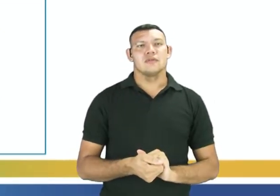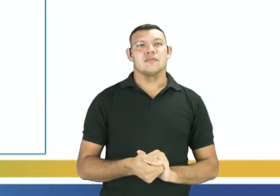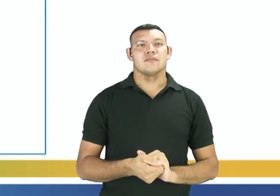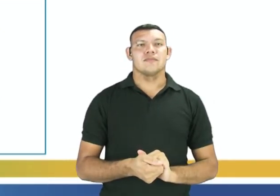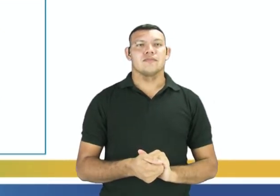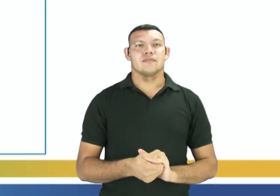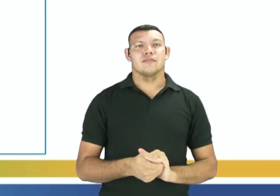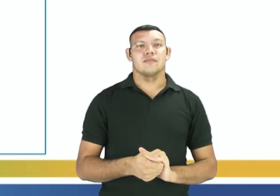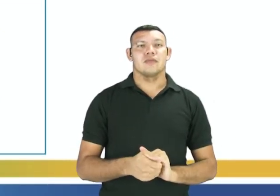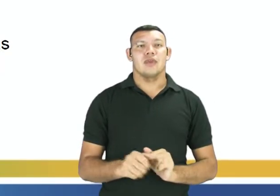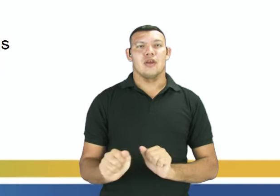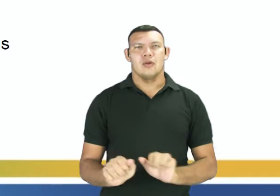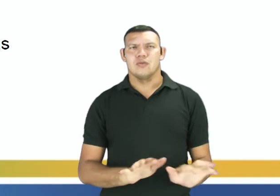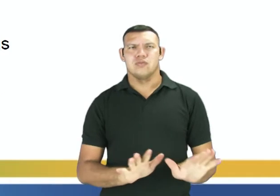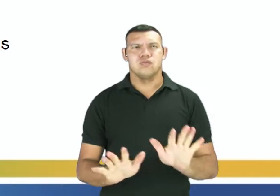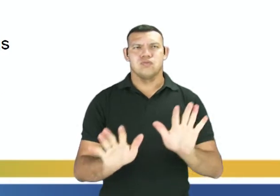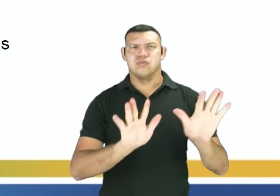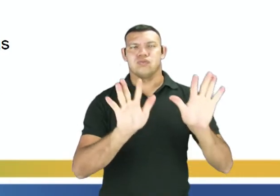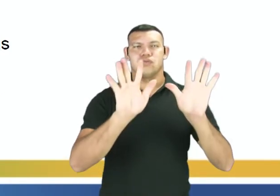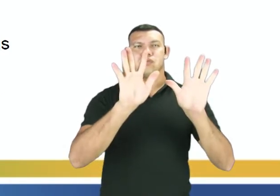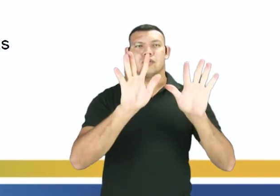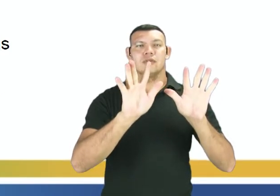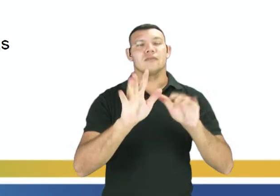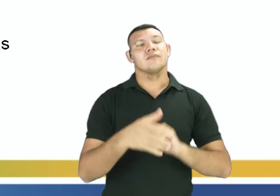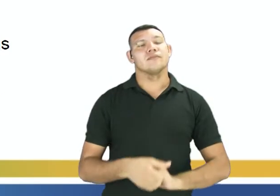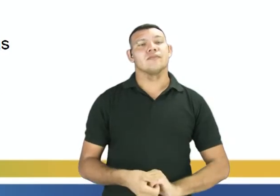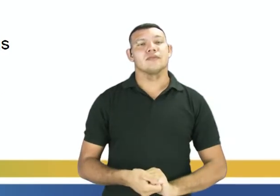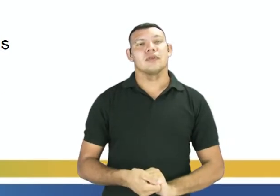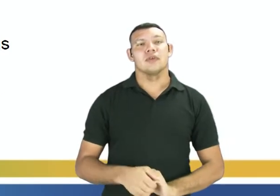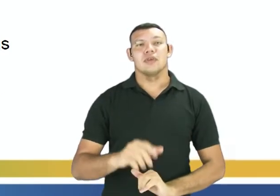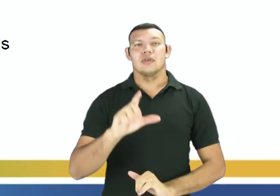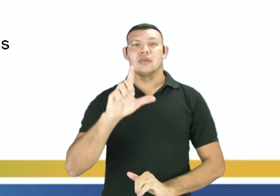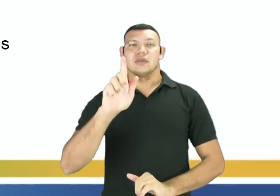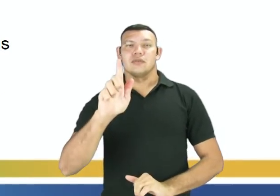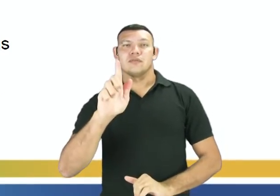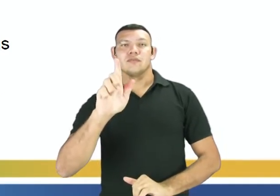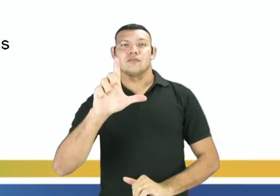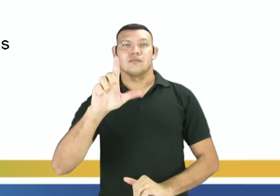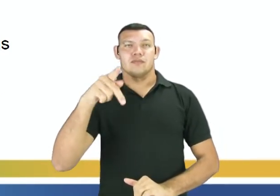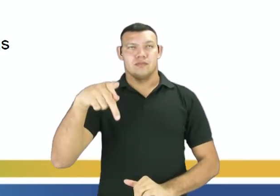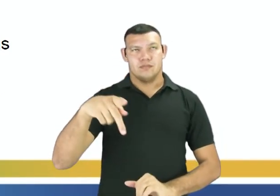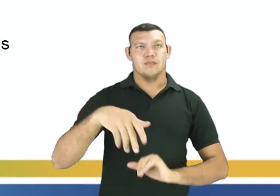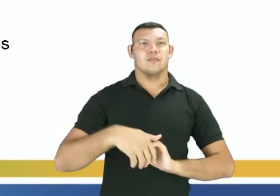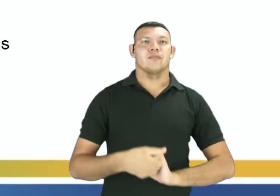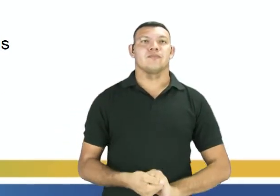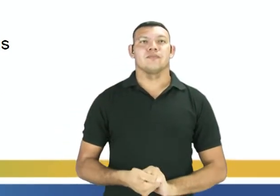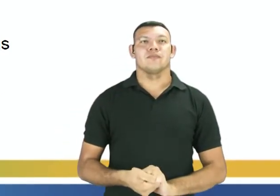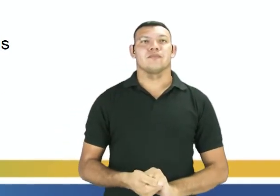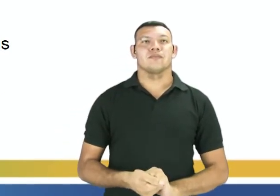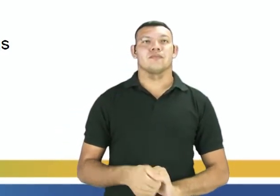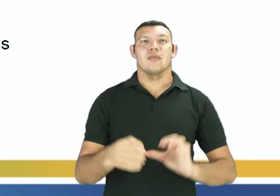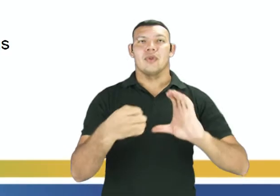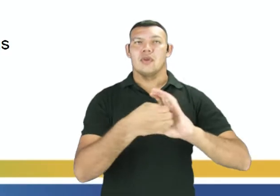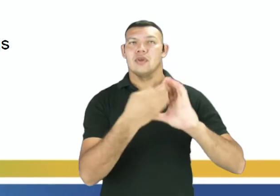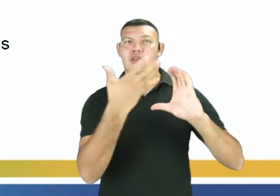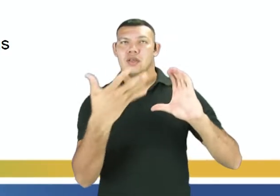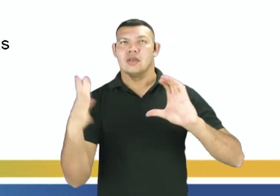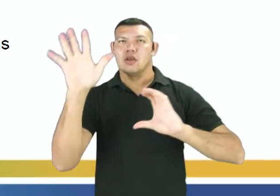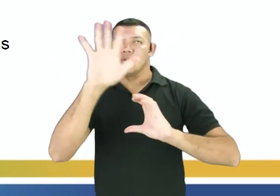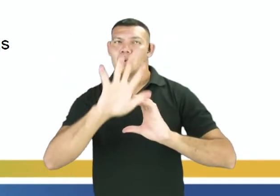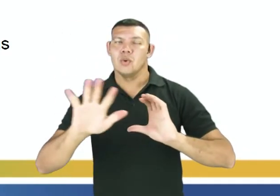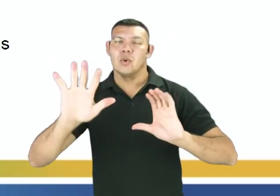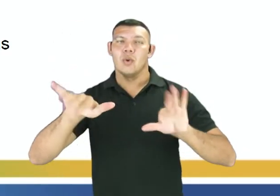liquefeito de petróleo. E também nós temos as características gerais dos compostos orgânicos. Bem, as características gerais